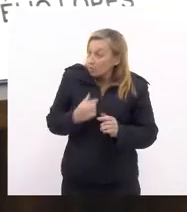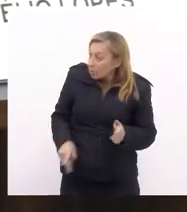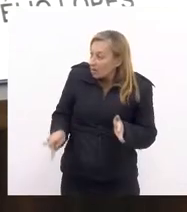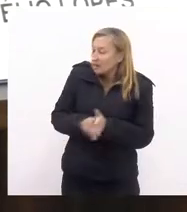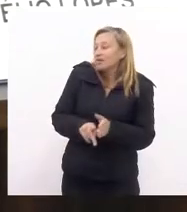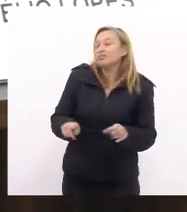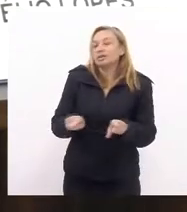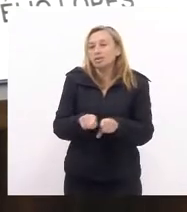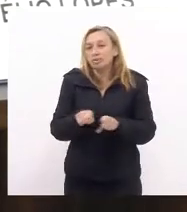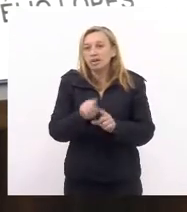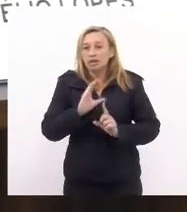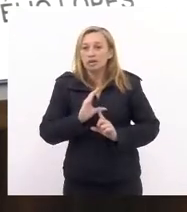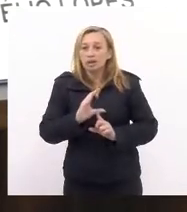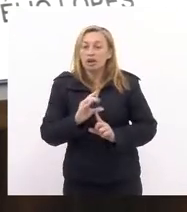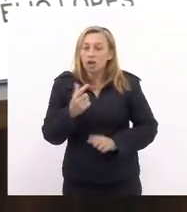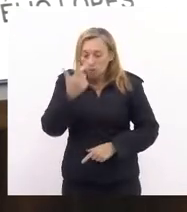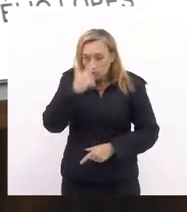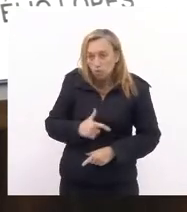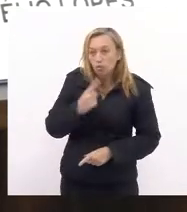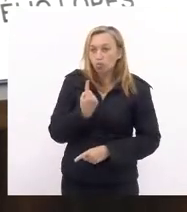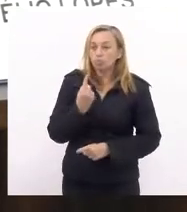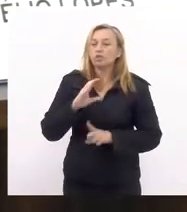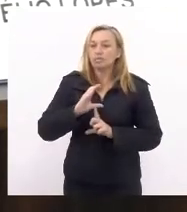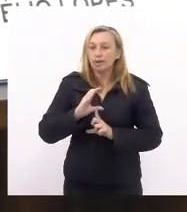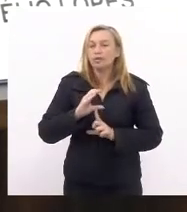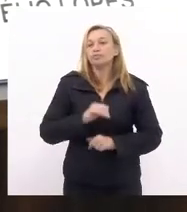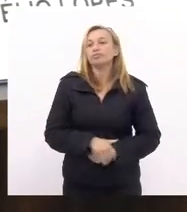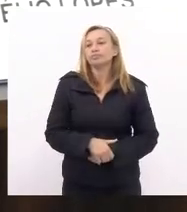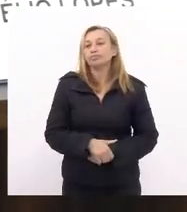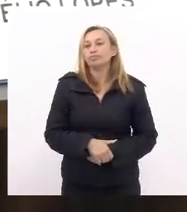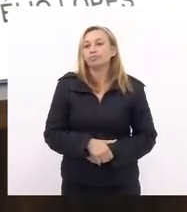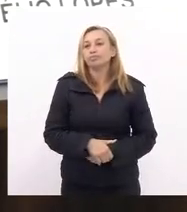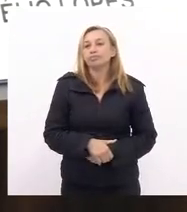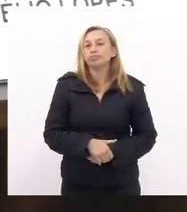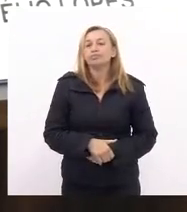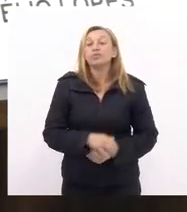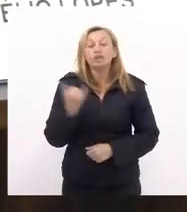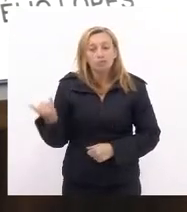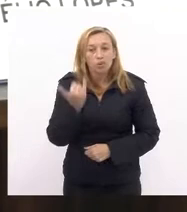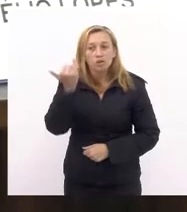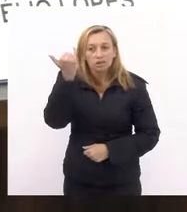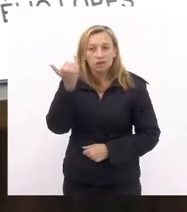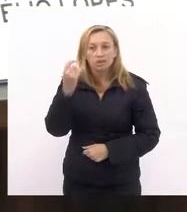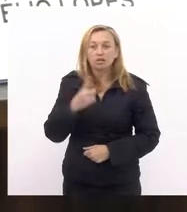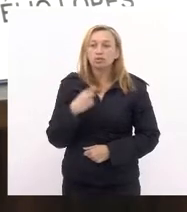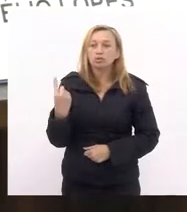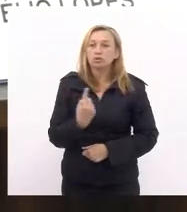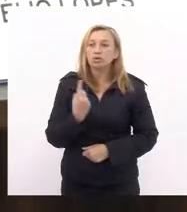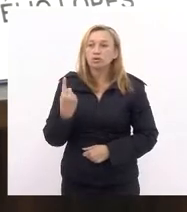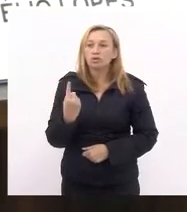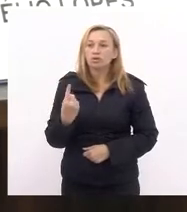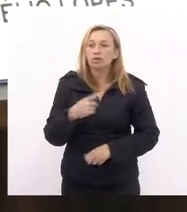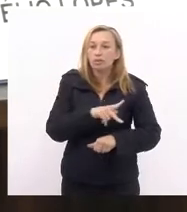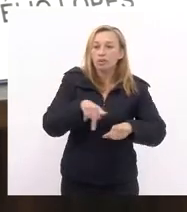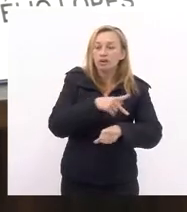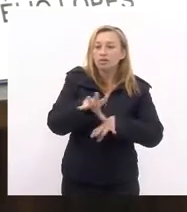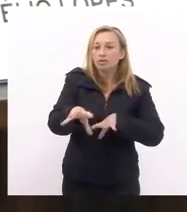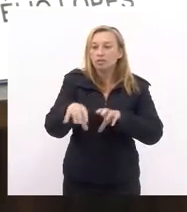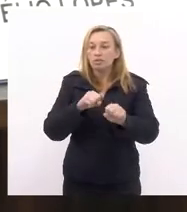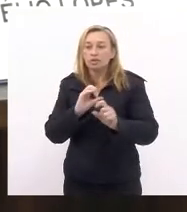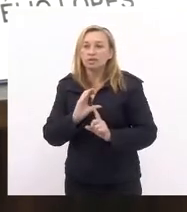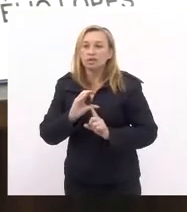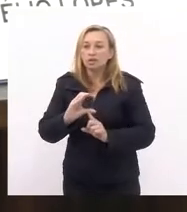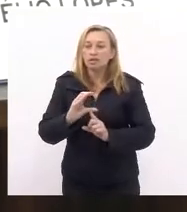do capelão, sou um capelão. De extrema importância no nosso país, pela formação de capelões,